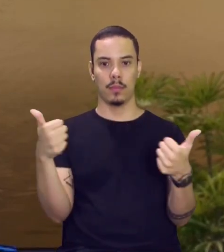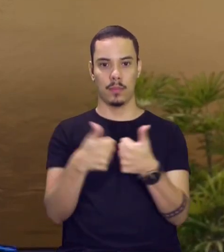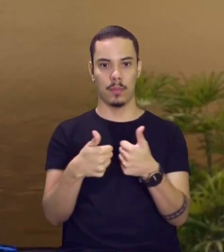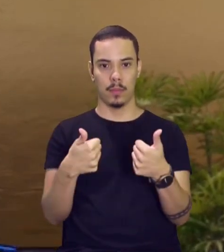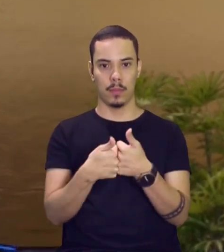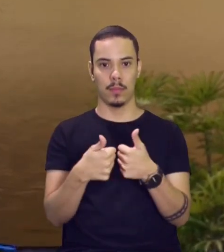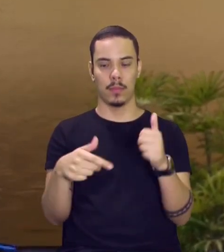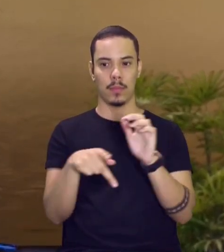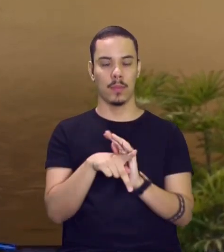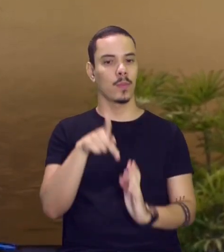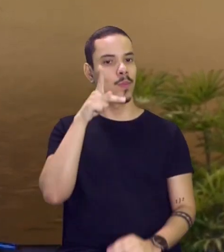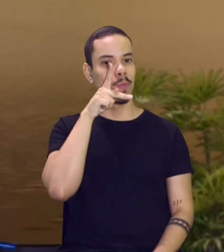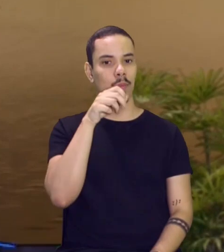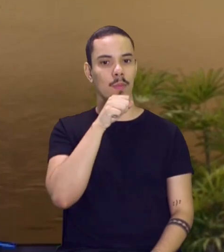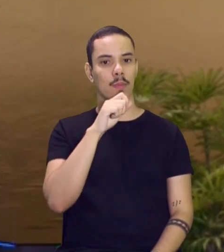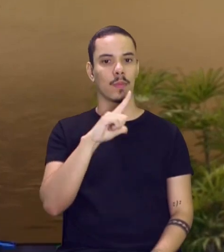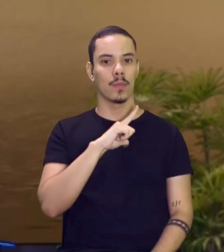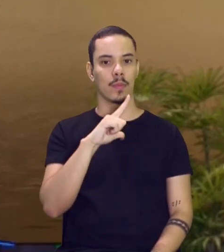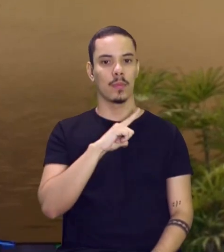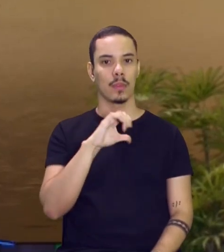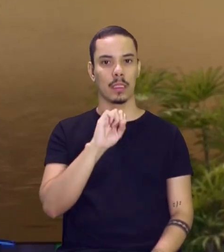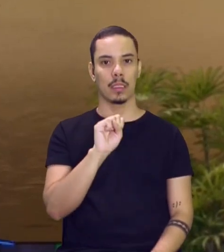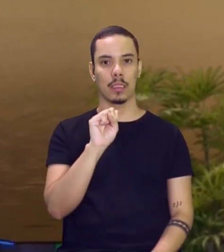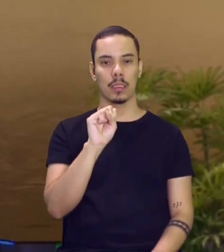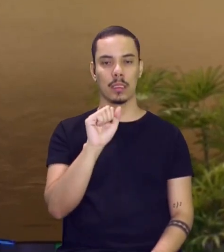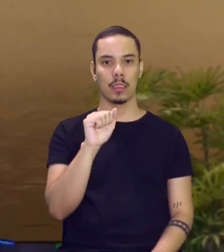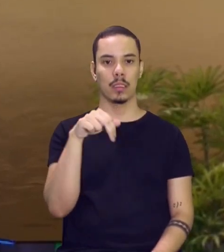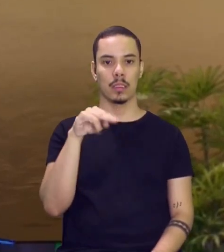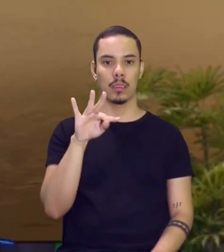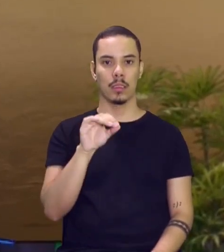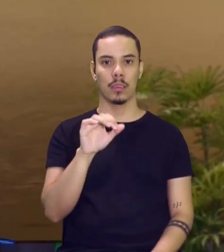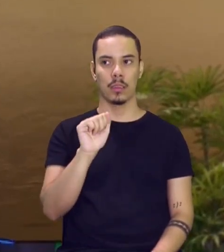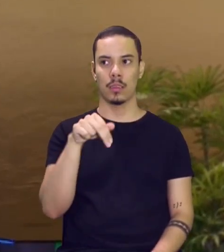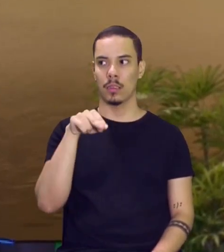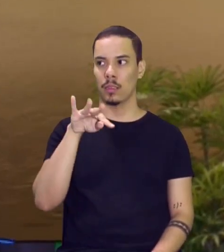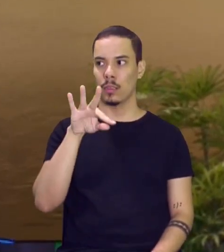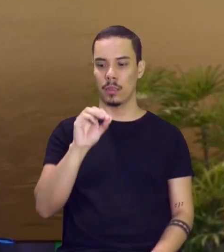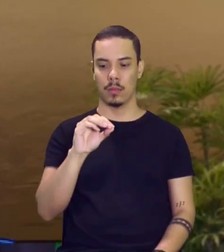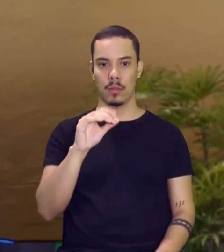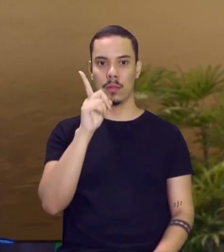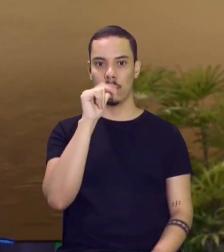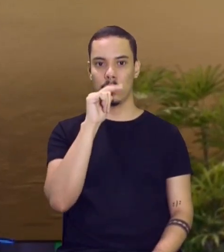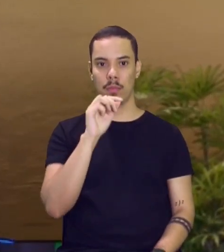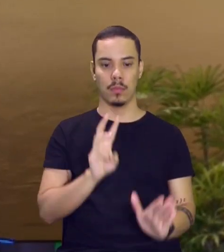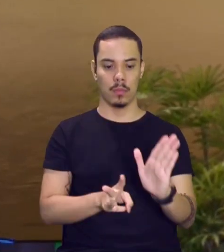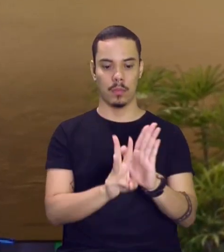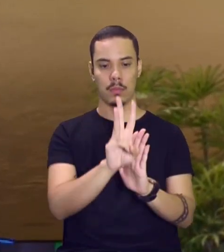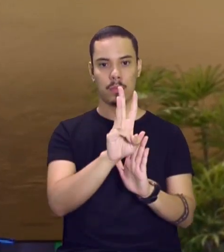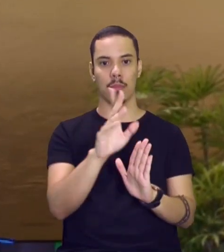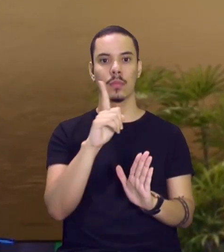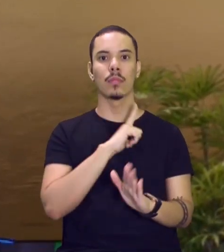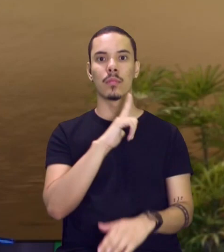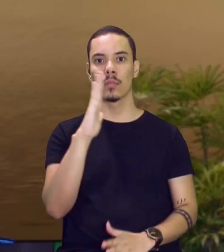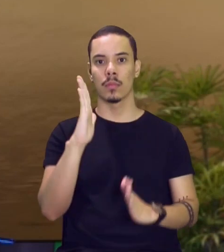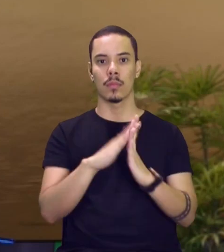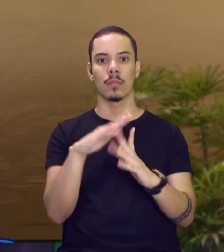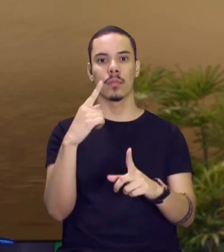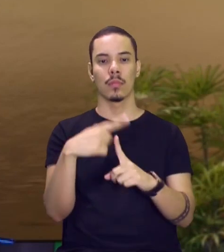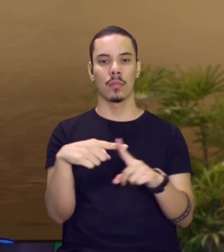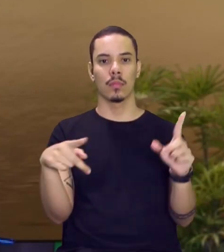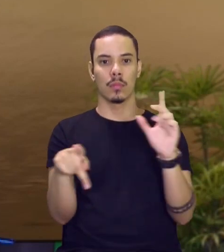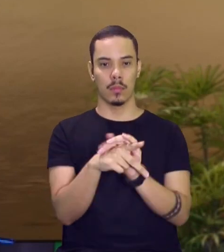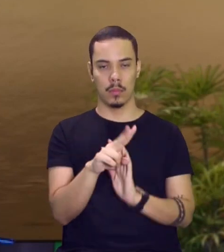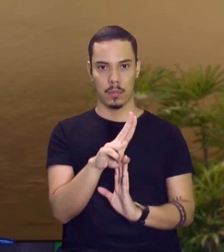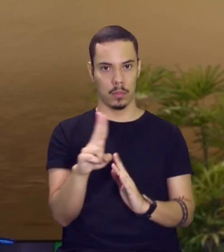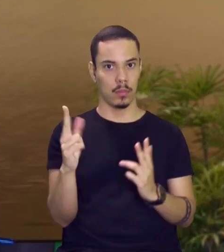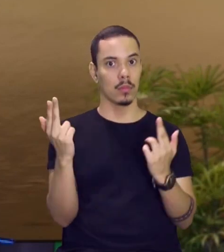de Porto Velho, nós temos Santo Antônio do Alto Madeira. Se você visitar em Porto Velho, vai ter uma capelinha chamada Santo